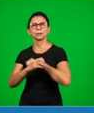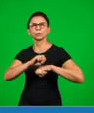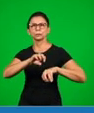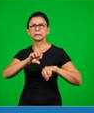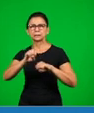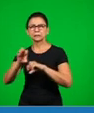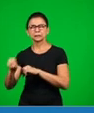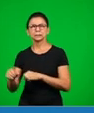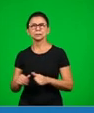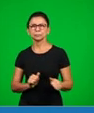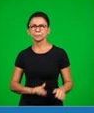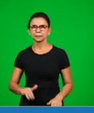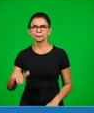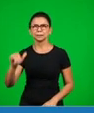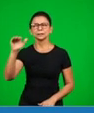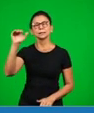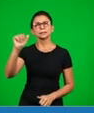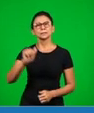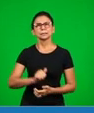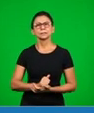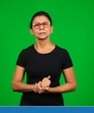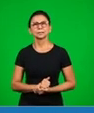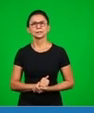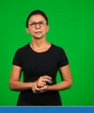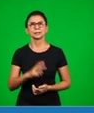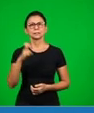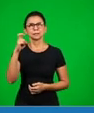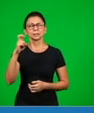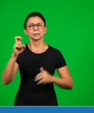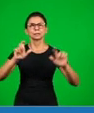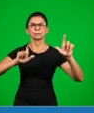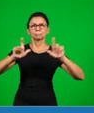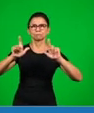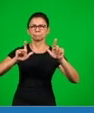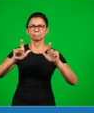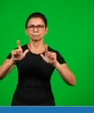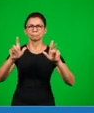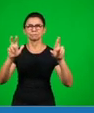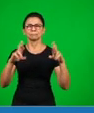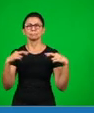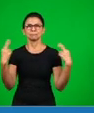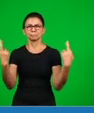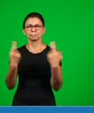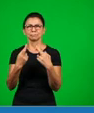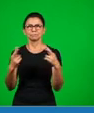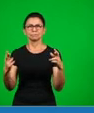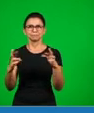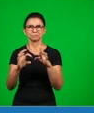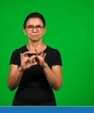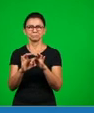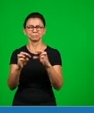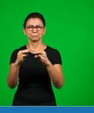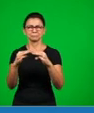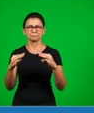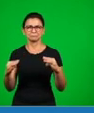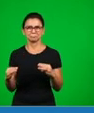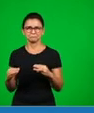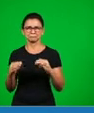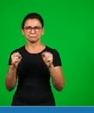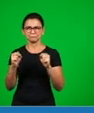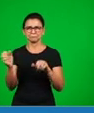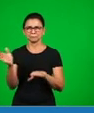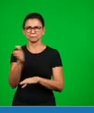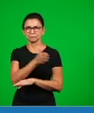tudo, a 5ª edição do seminário, reunidos, né? Um número de pessoas lá. Pode passar